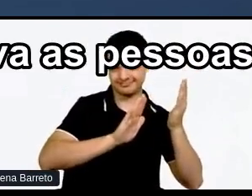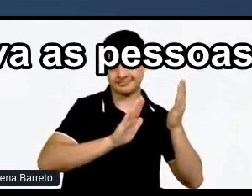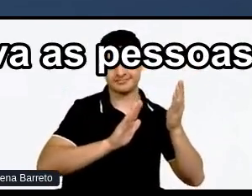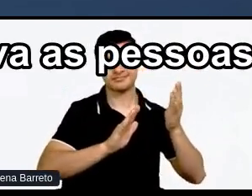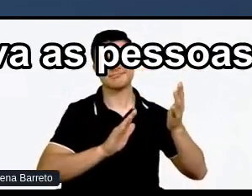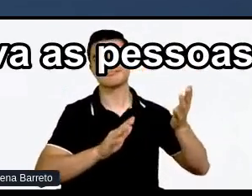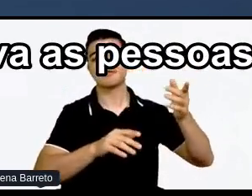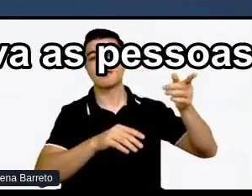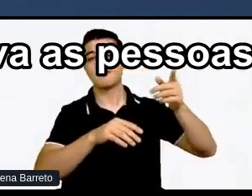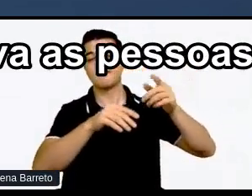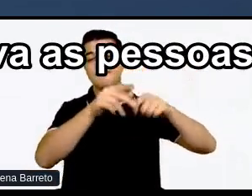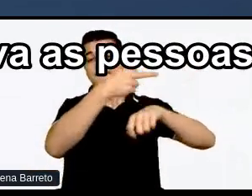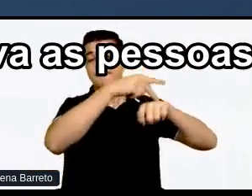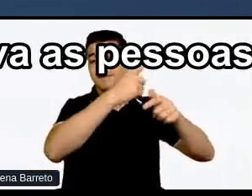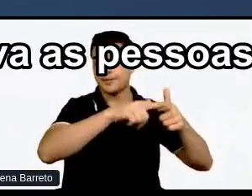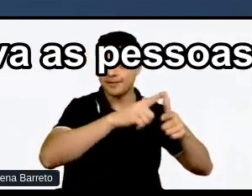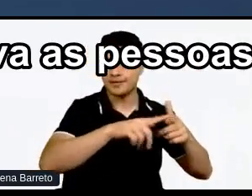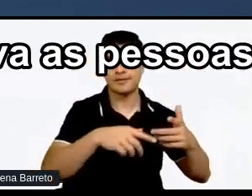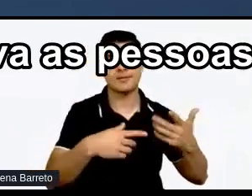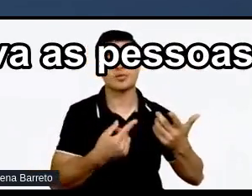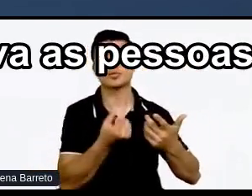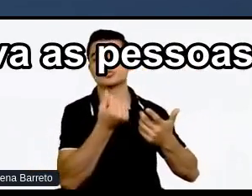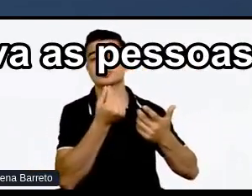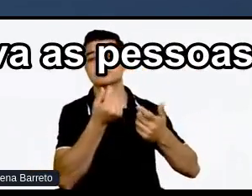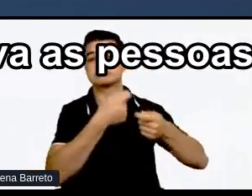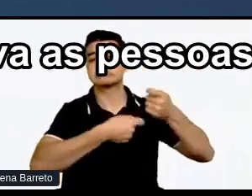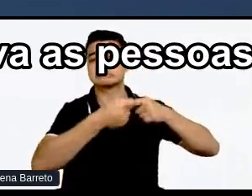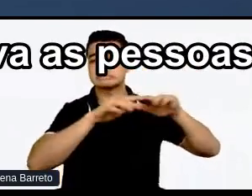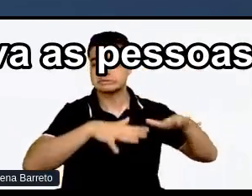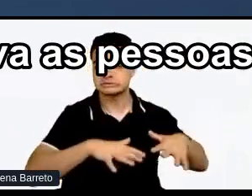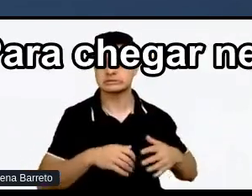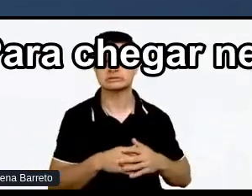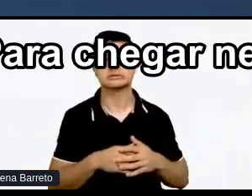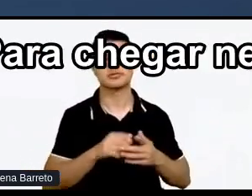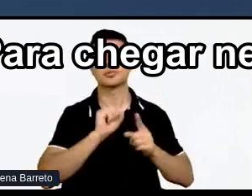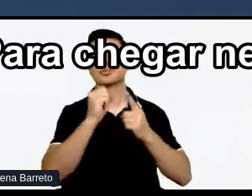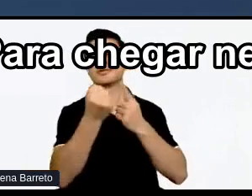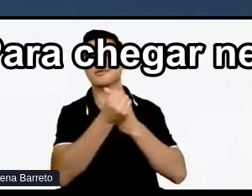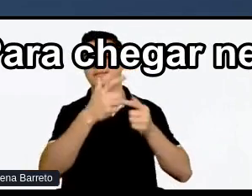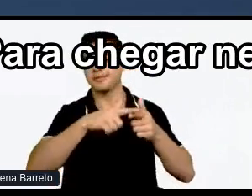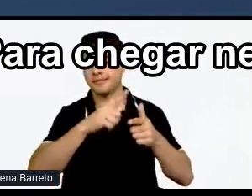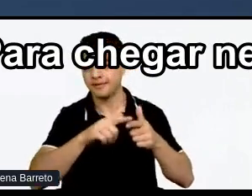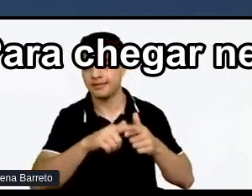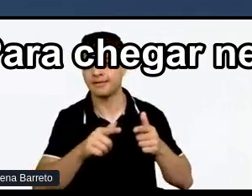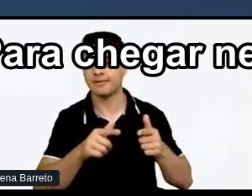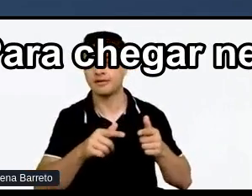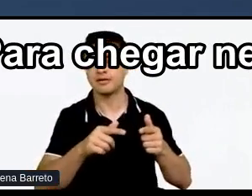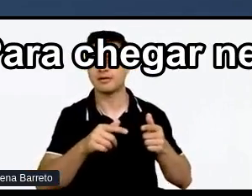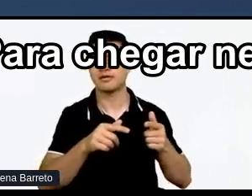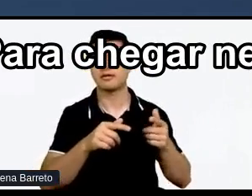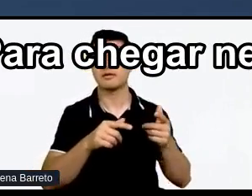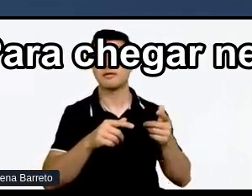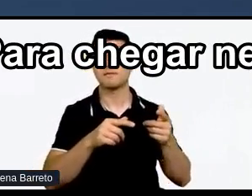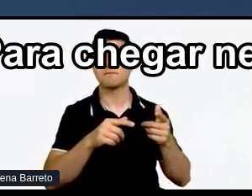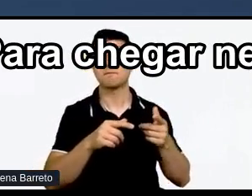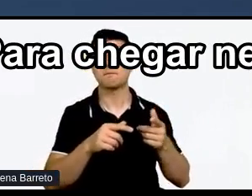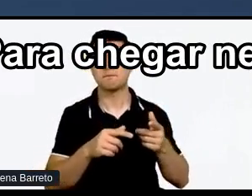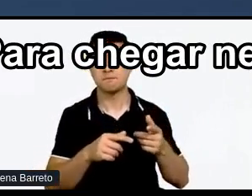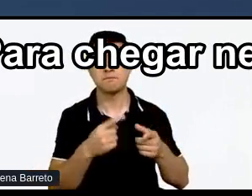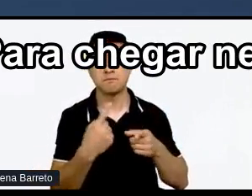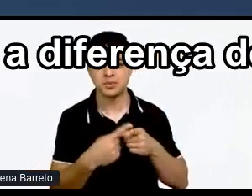social. O que leva as pessoas a agirem dessa forma? Para chegar nessa outra